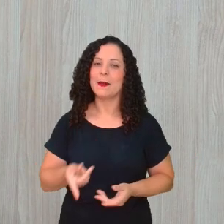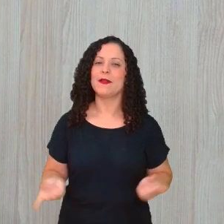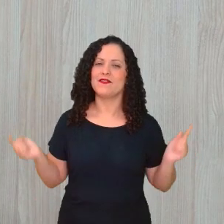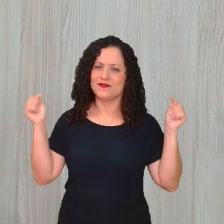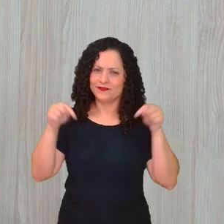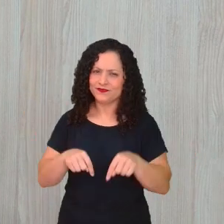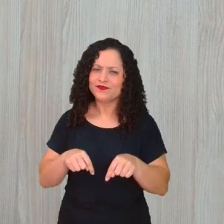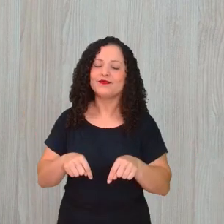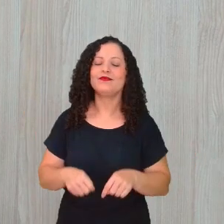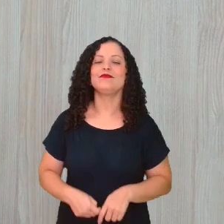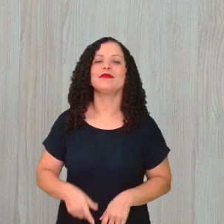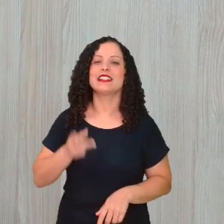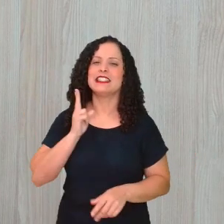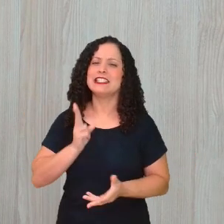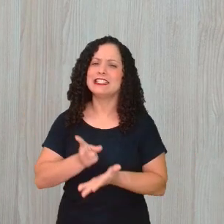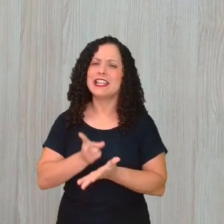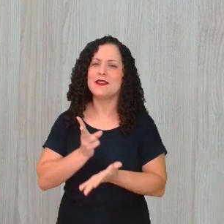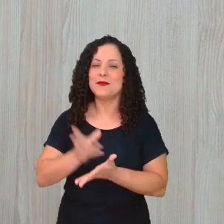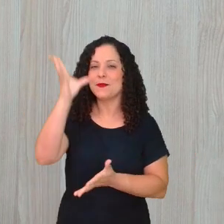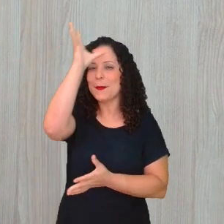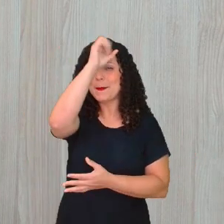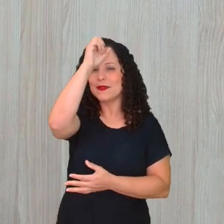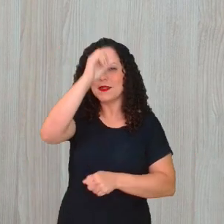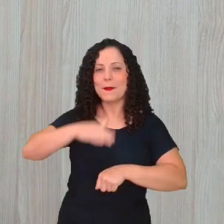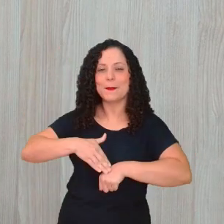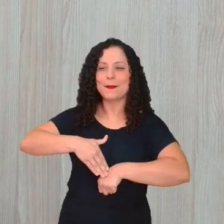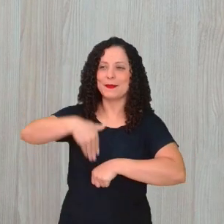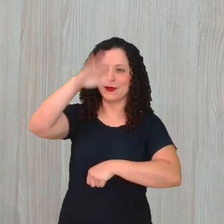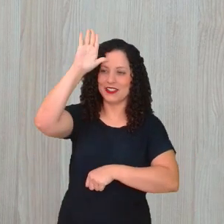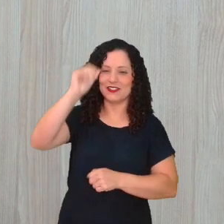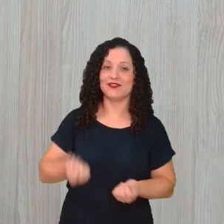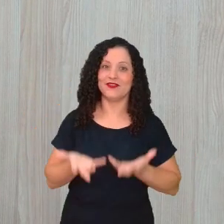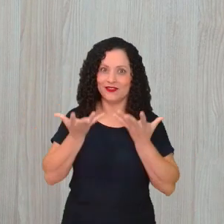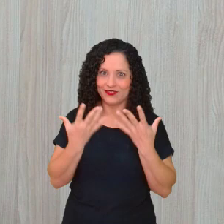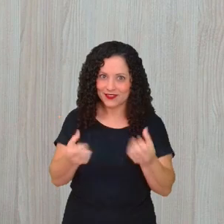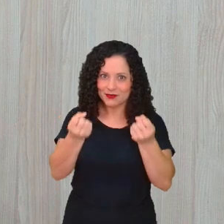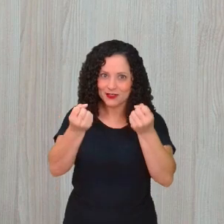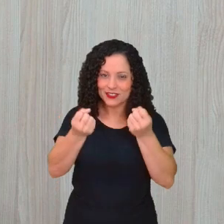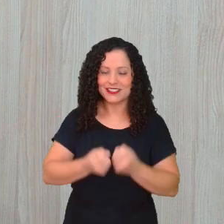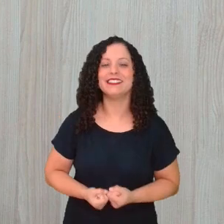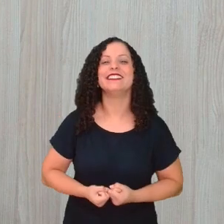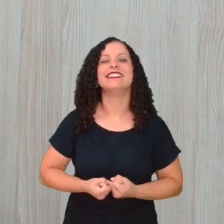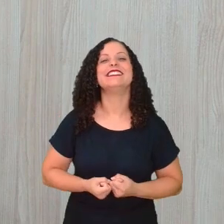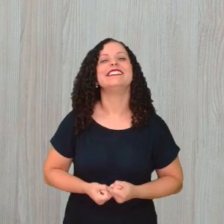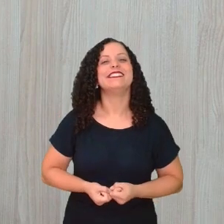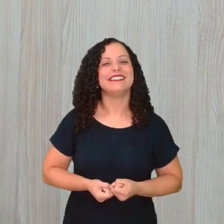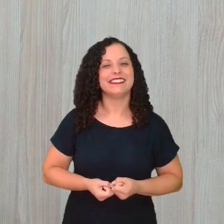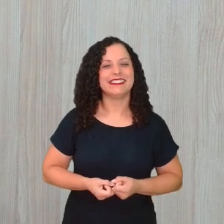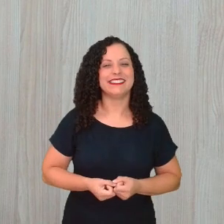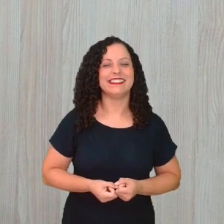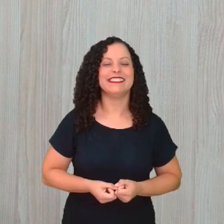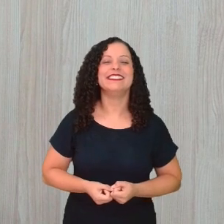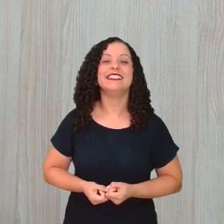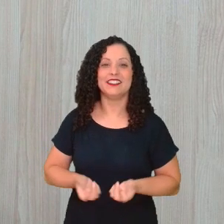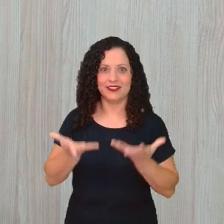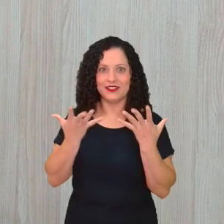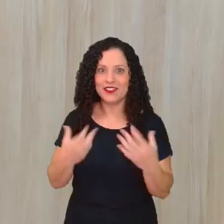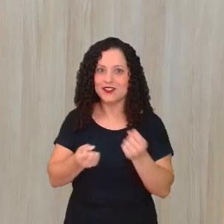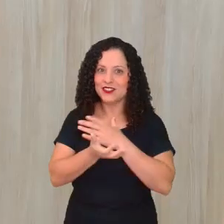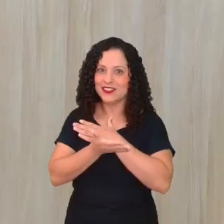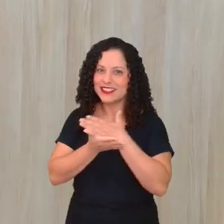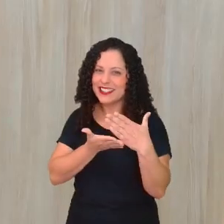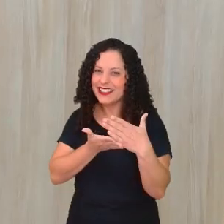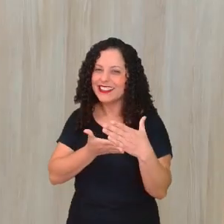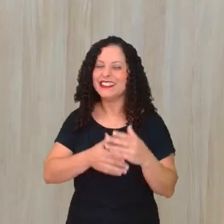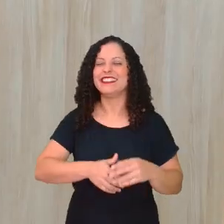professora Vanessa, eu sempre aprendo um pouquinho mais. Aí, então, vamos lá. Vai-te embora, Vanessa. Vamos embora, né? Vai que